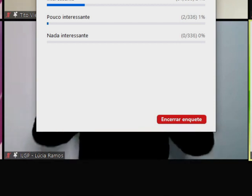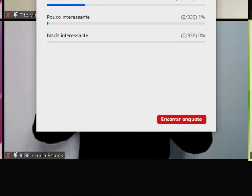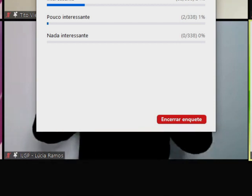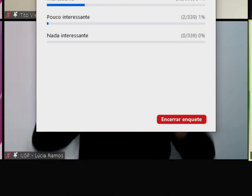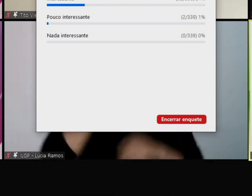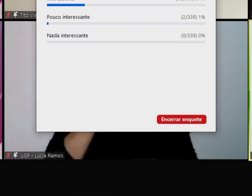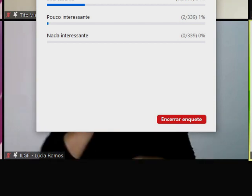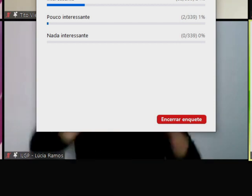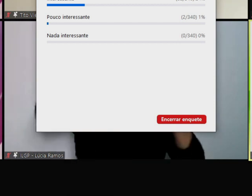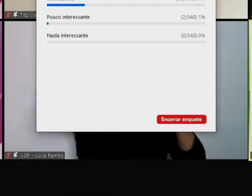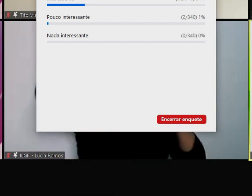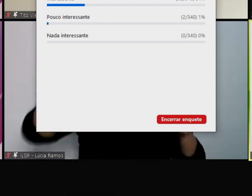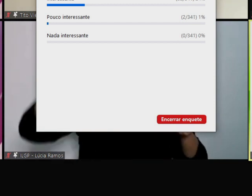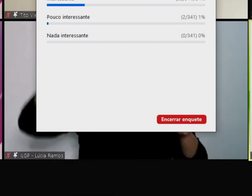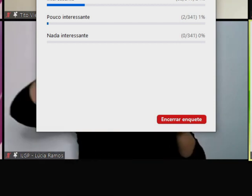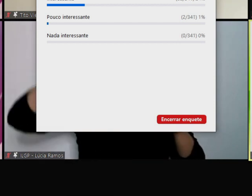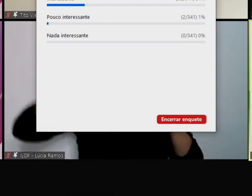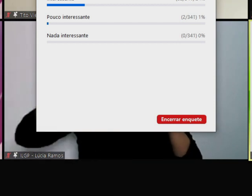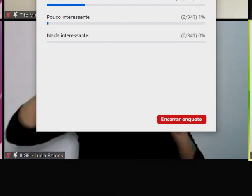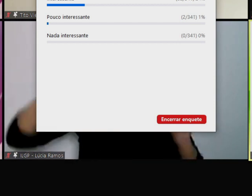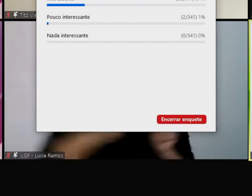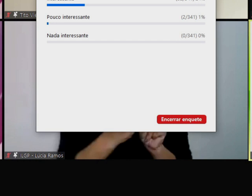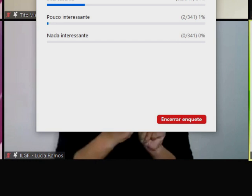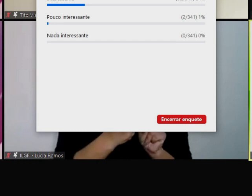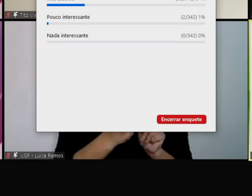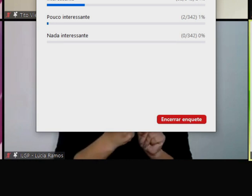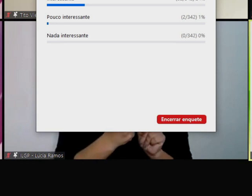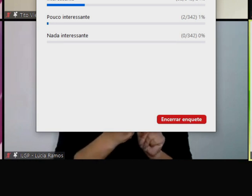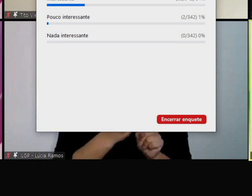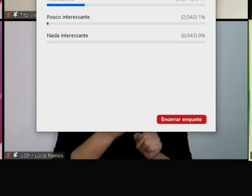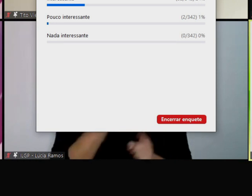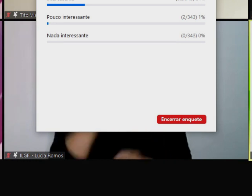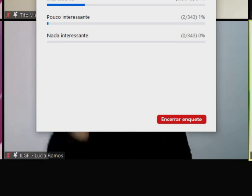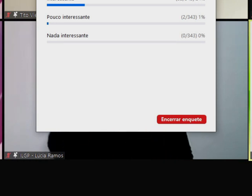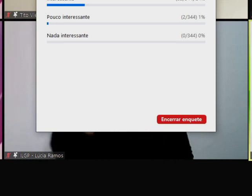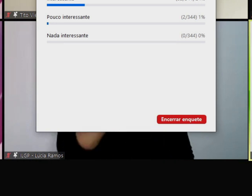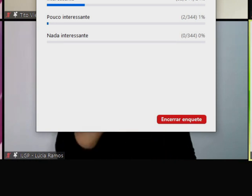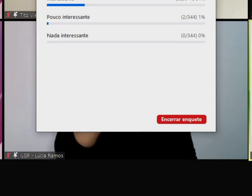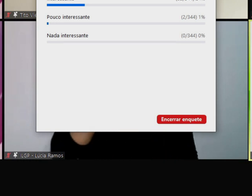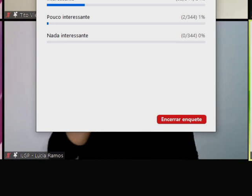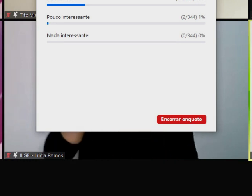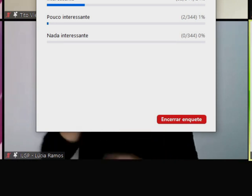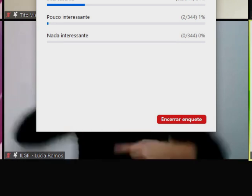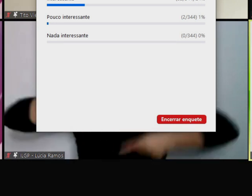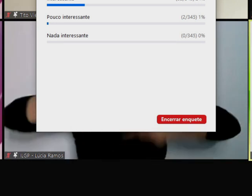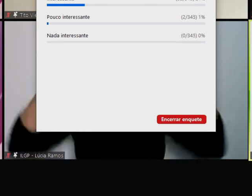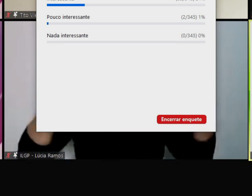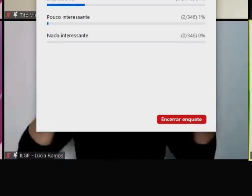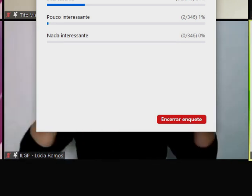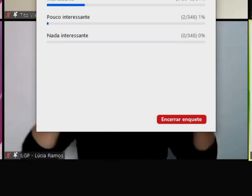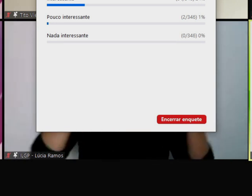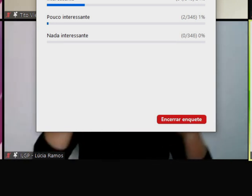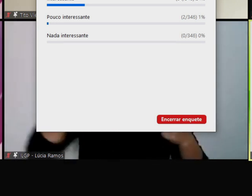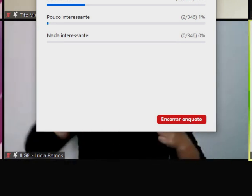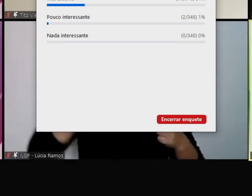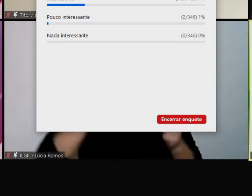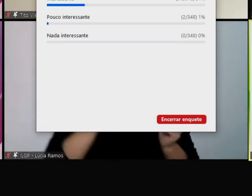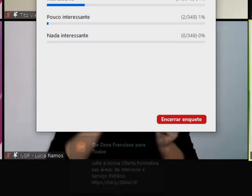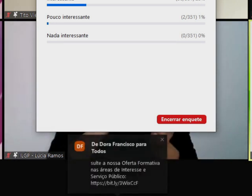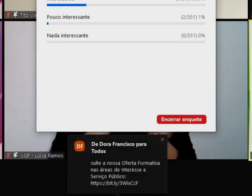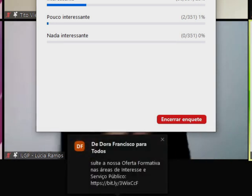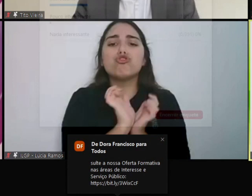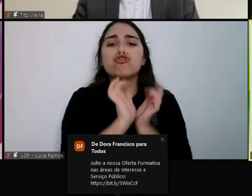da administração pública. Conheça a nossa oferta formativa seguindo a ligação que iremos colocar no chat. Pode